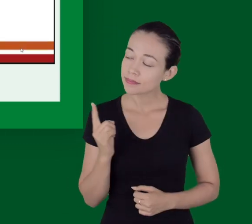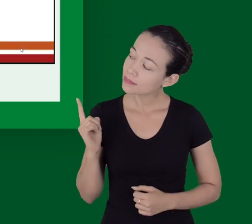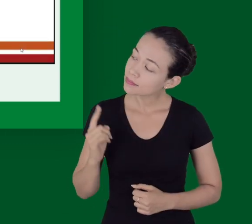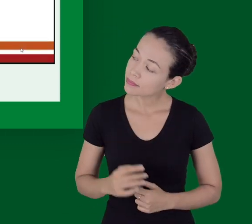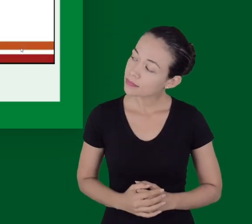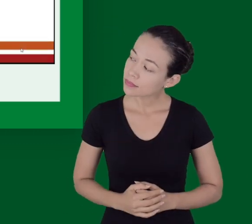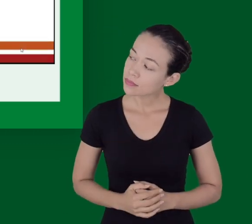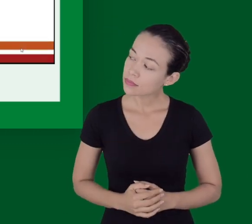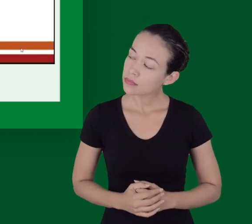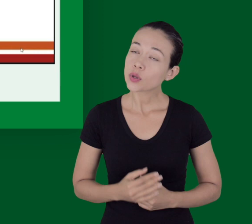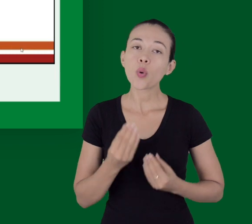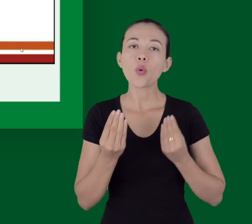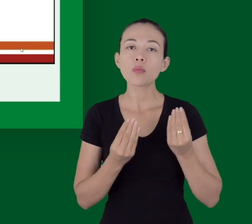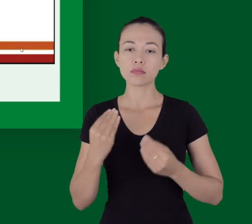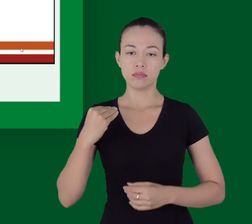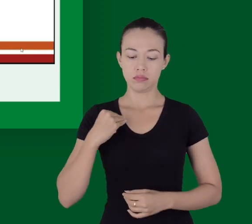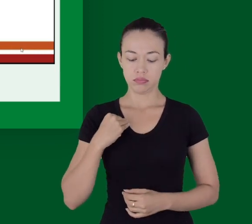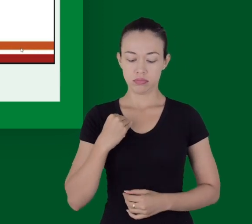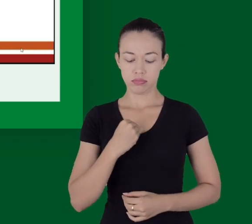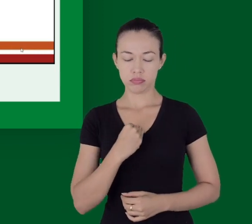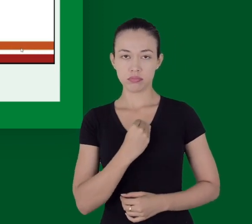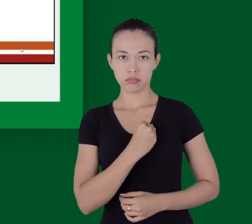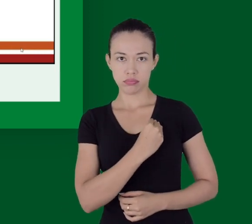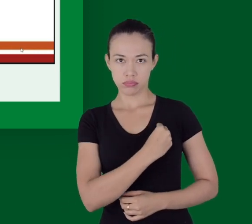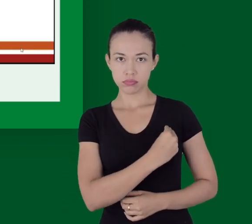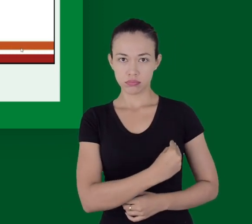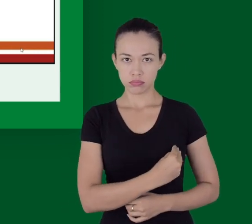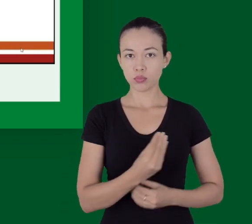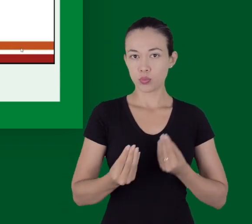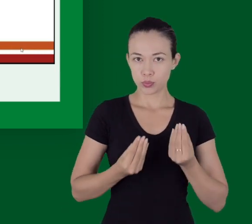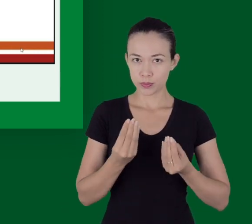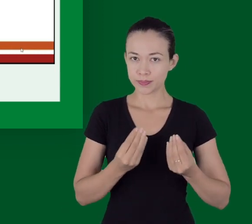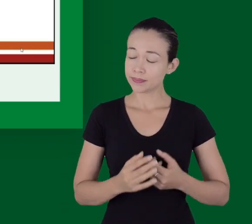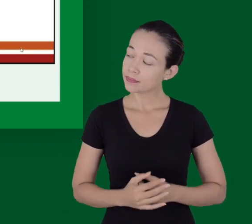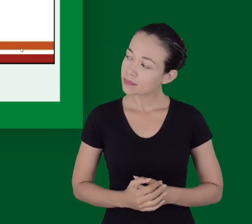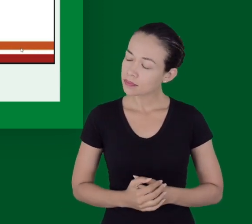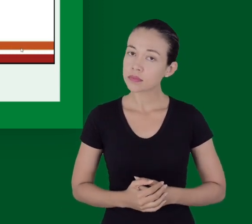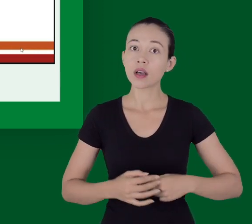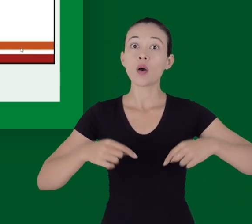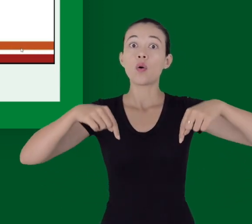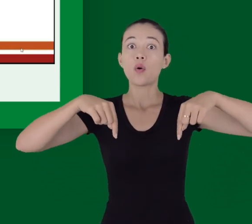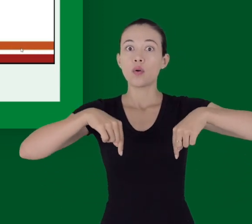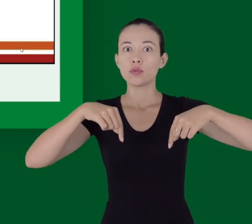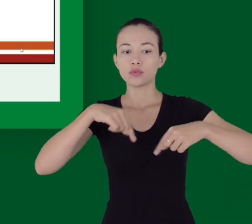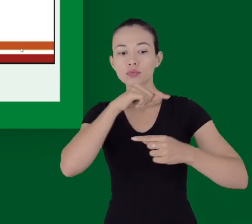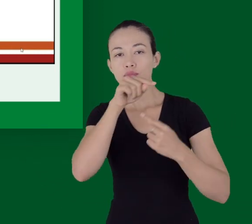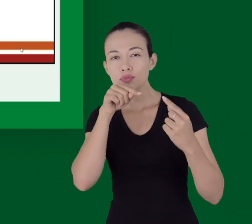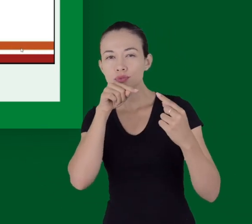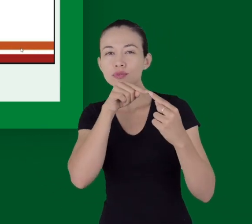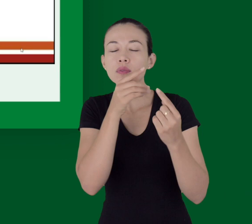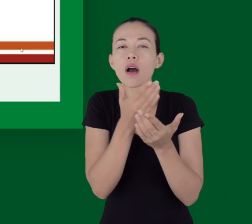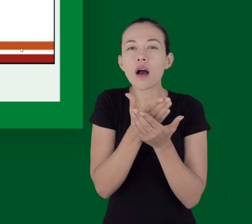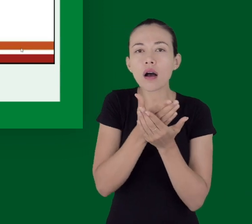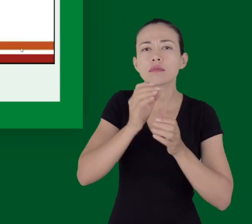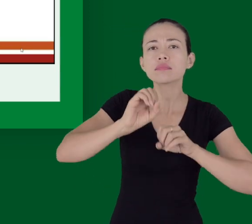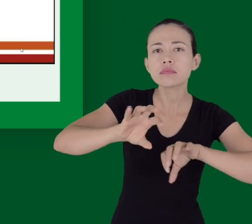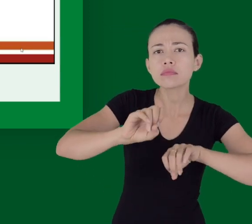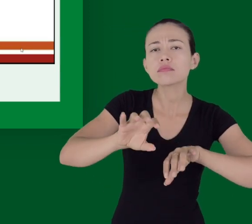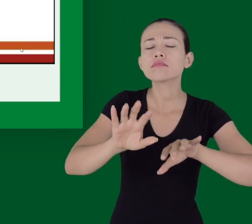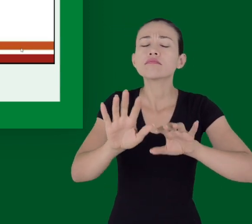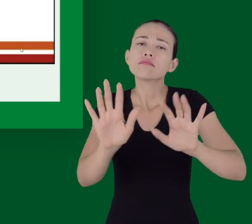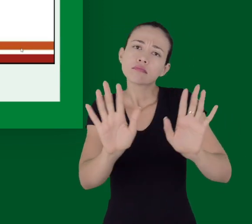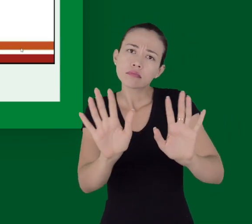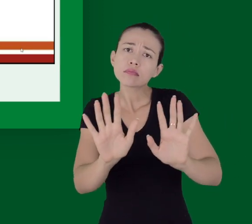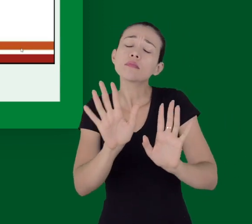Aqui é só para ilustrar a colocação dos eletrodos, não é a intenção da aula aprender a fazer o